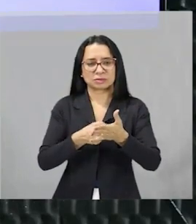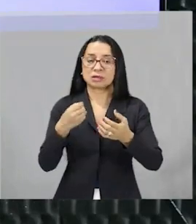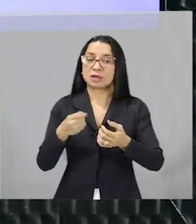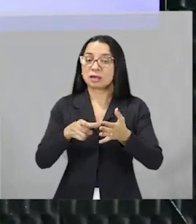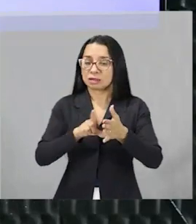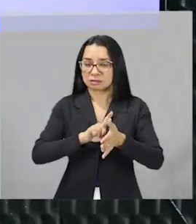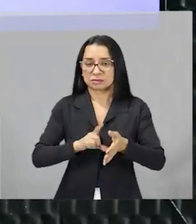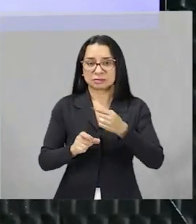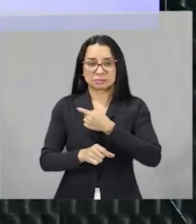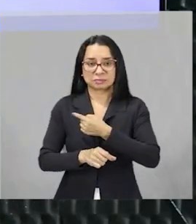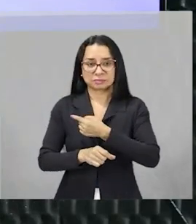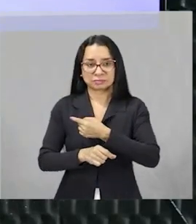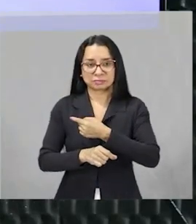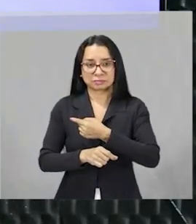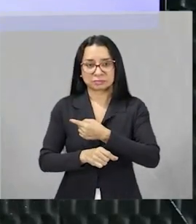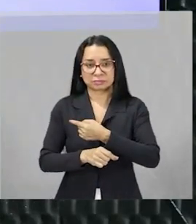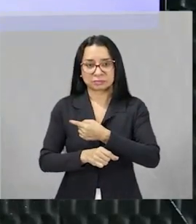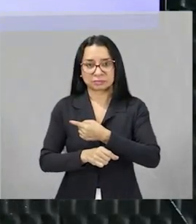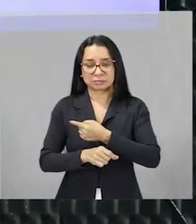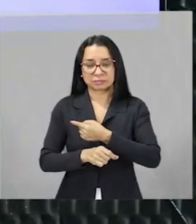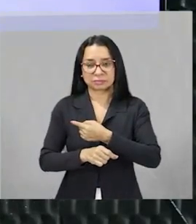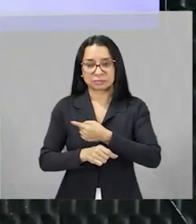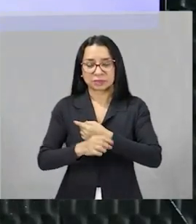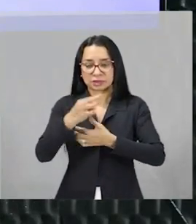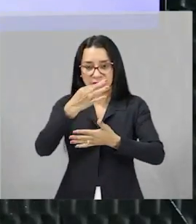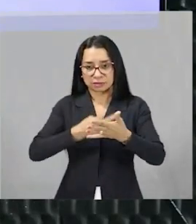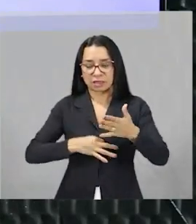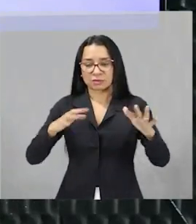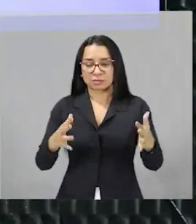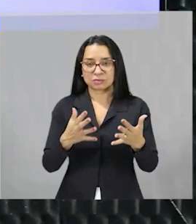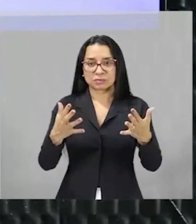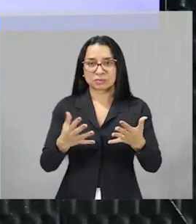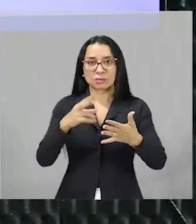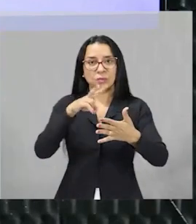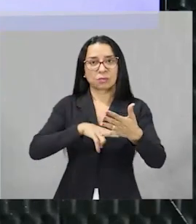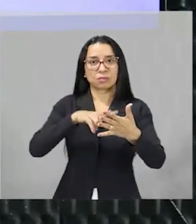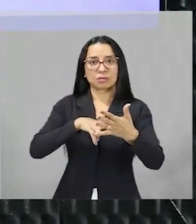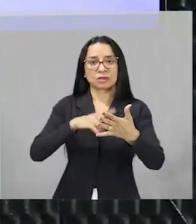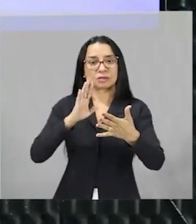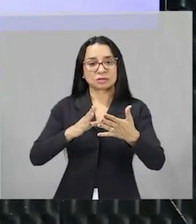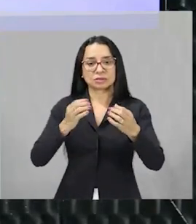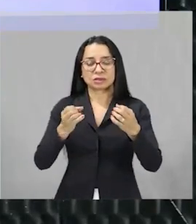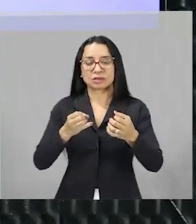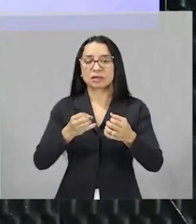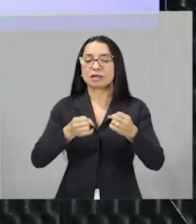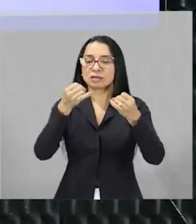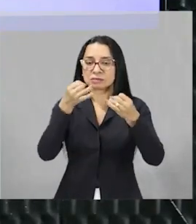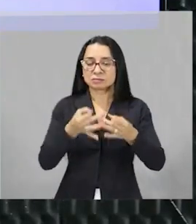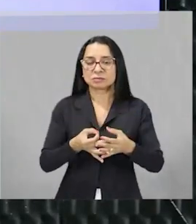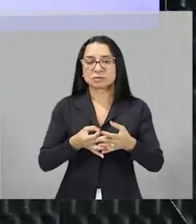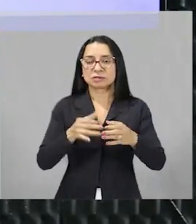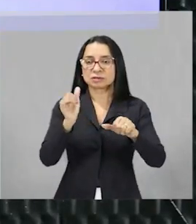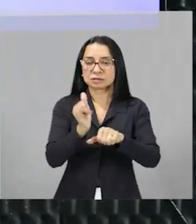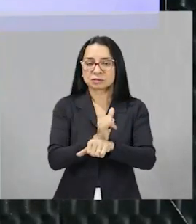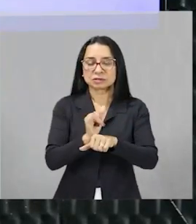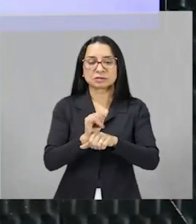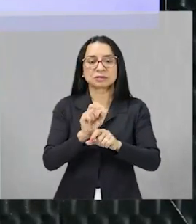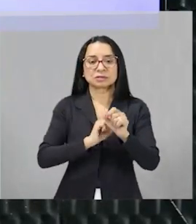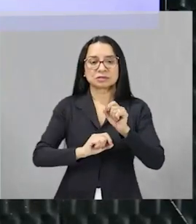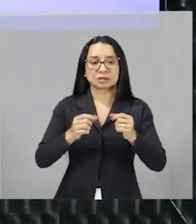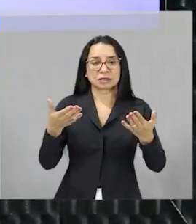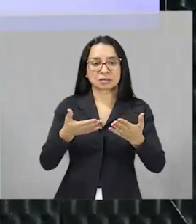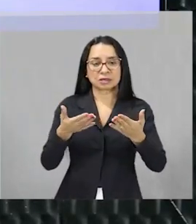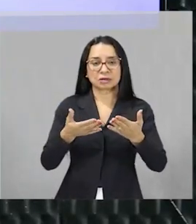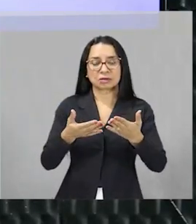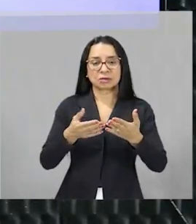foi, 2020 agora. Texto motivador, não vamos ler, já te expliquei a estratégia, tá certo? Vamos lá para o comando